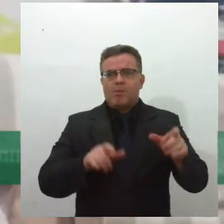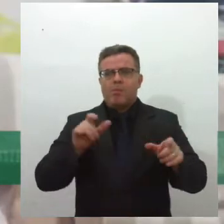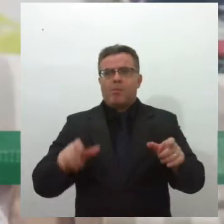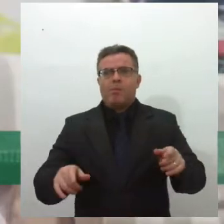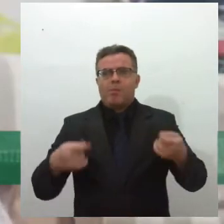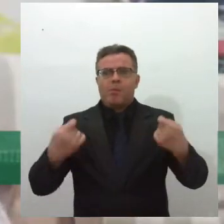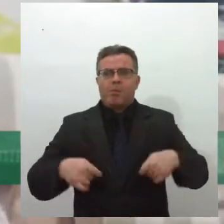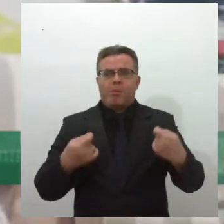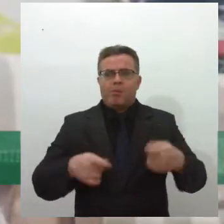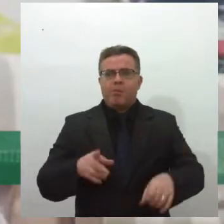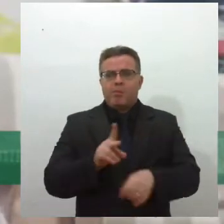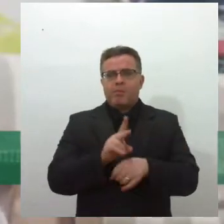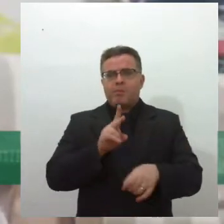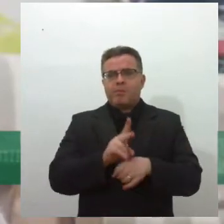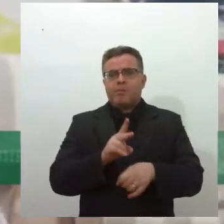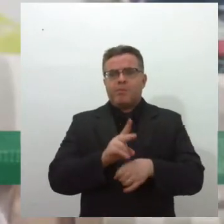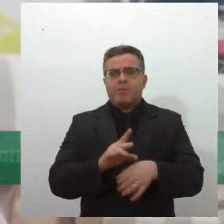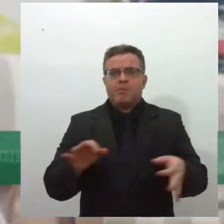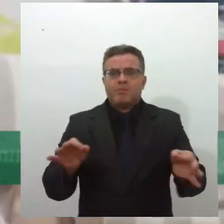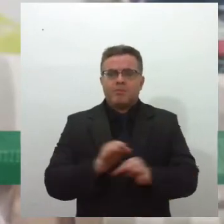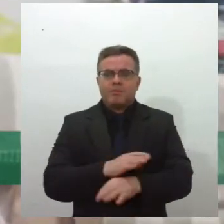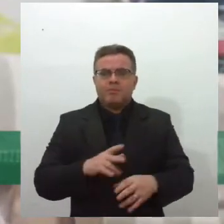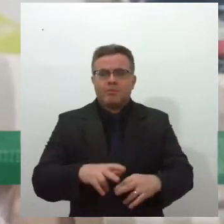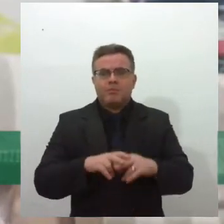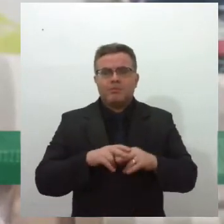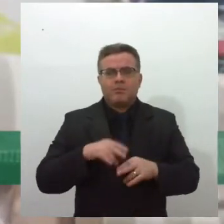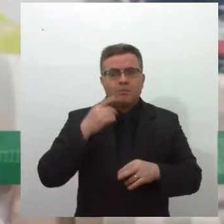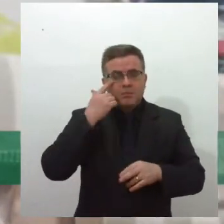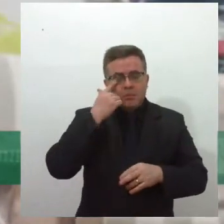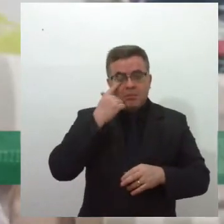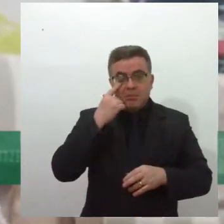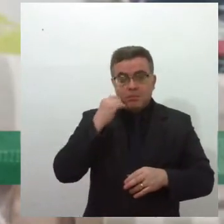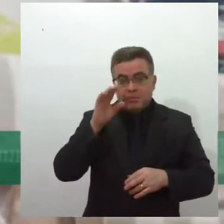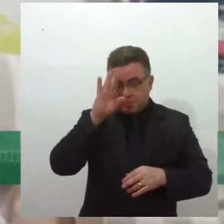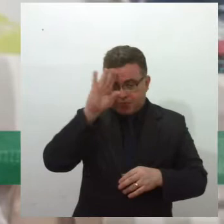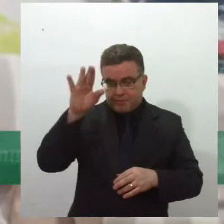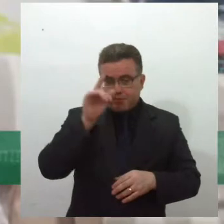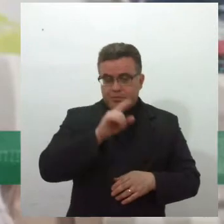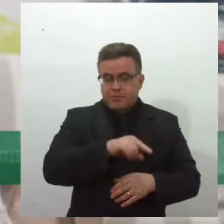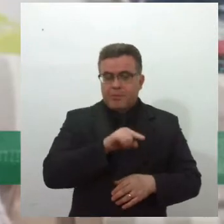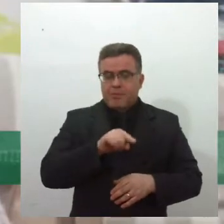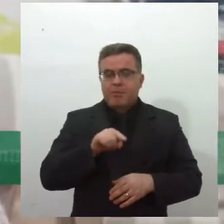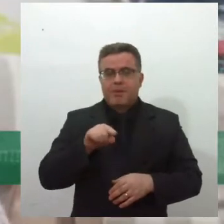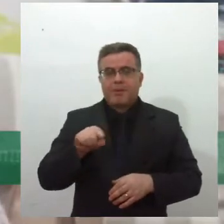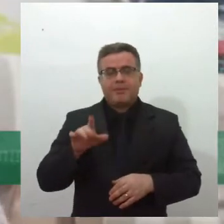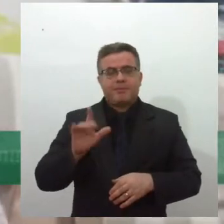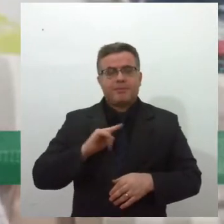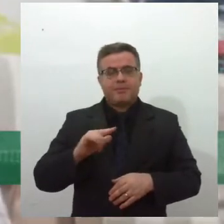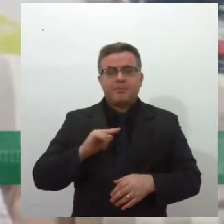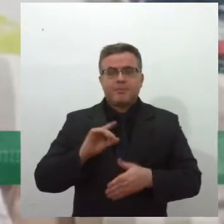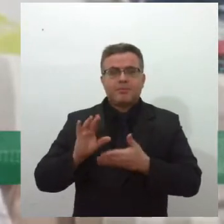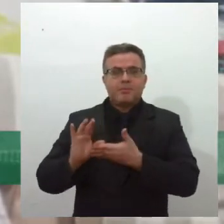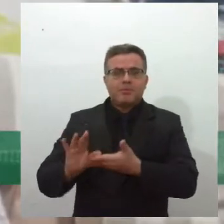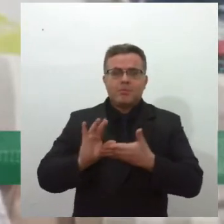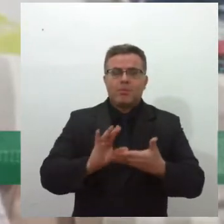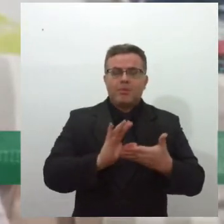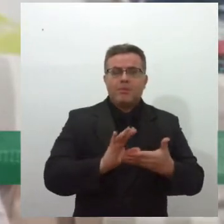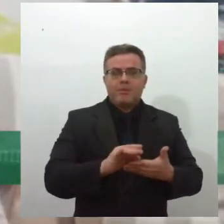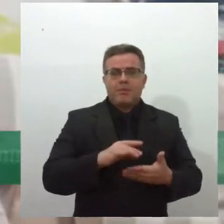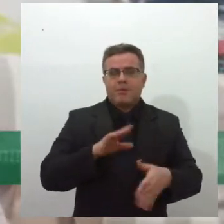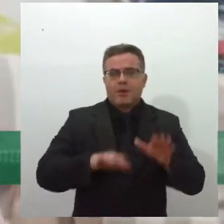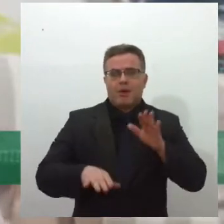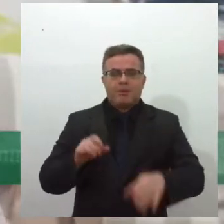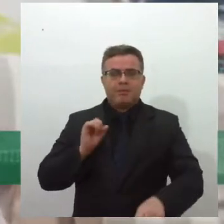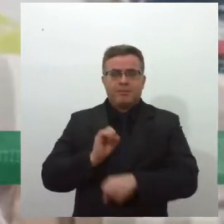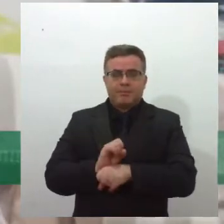esse cuidado. Muitas vezes, muitas famílias, especialmente aquelas mais, menos recursos, alguém tem que parar de trabalhar para